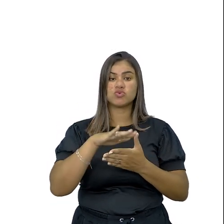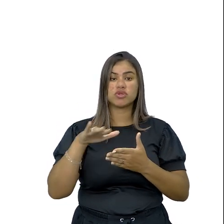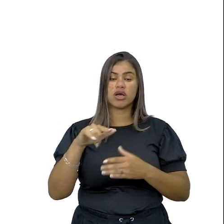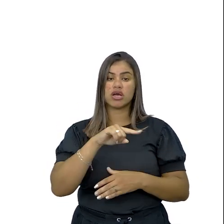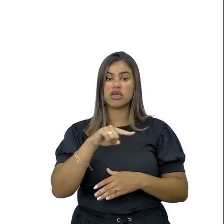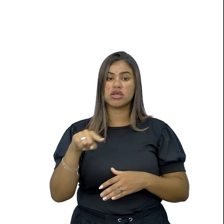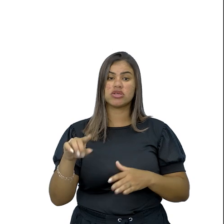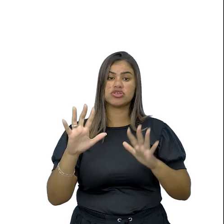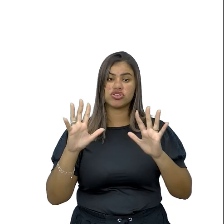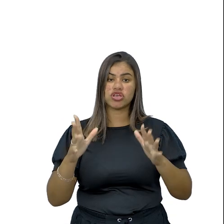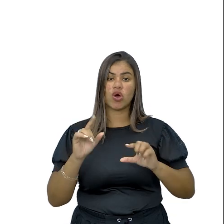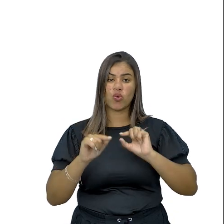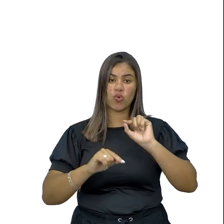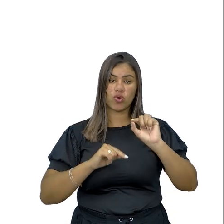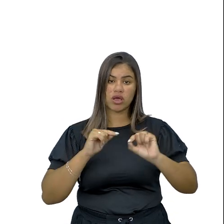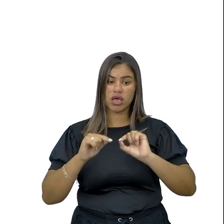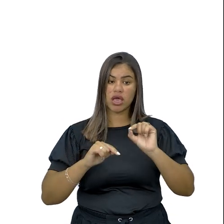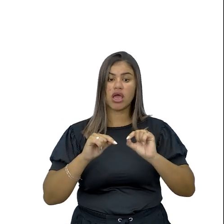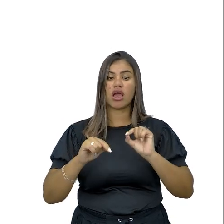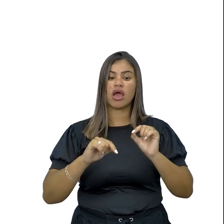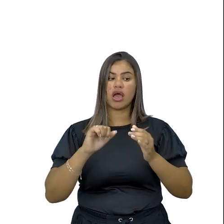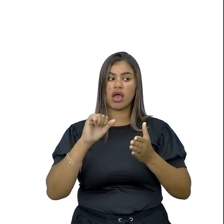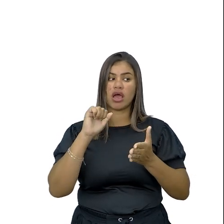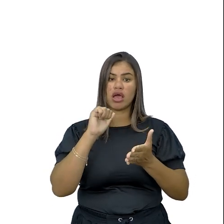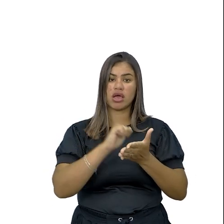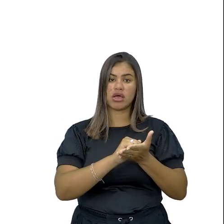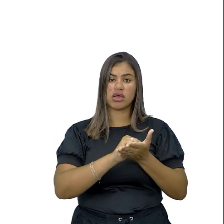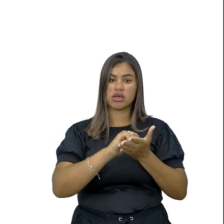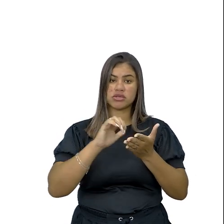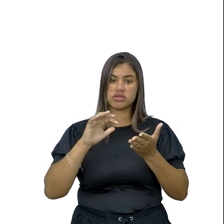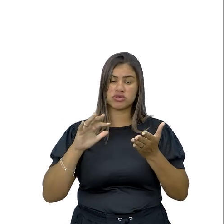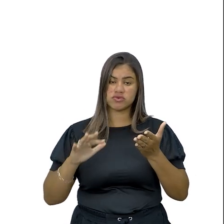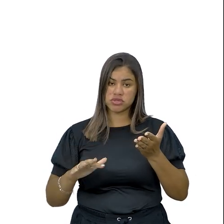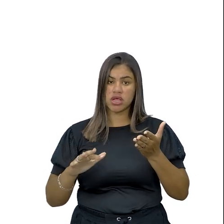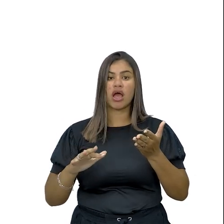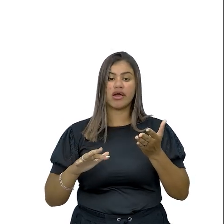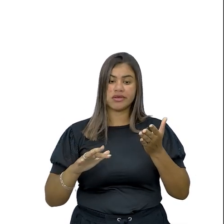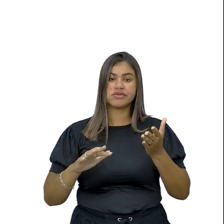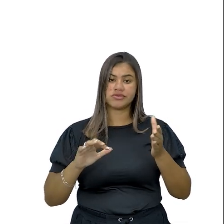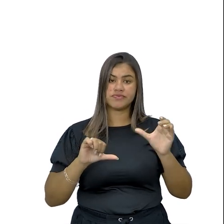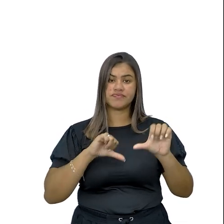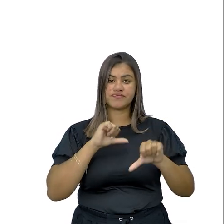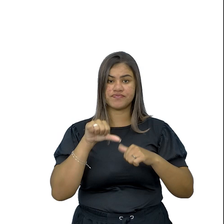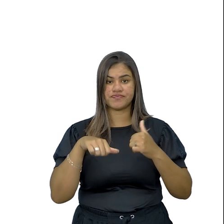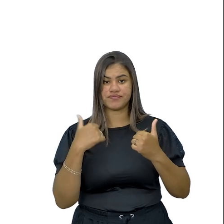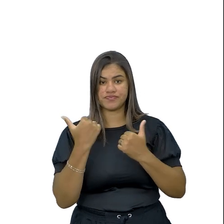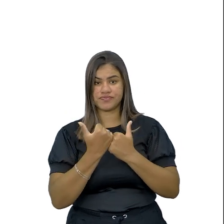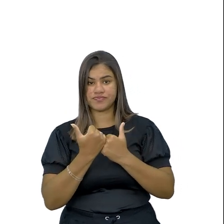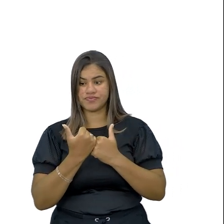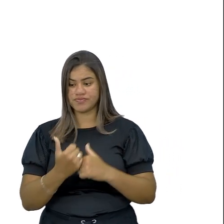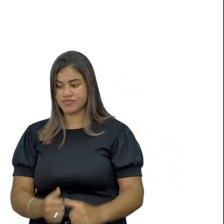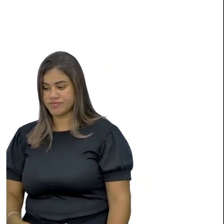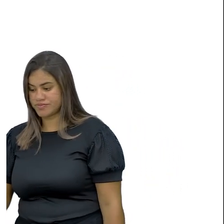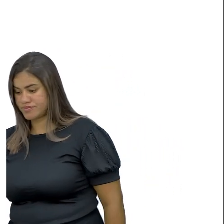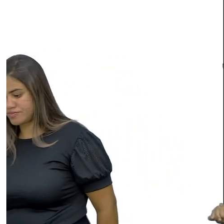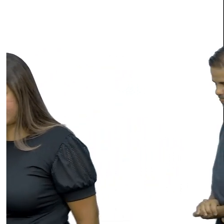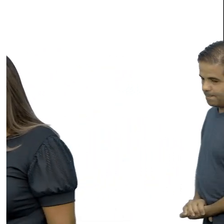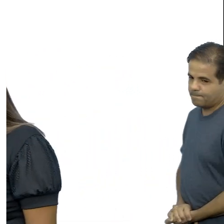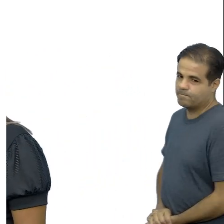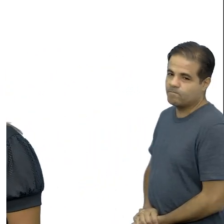possuem a tarefa de apresentar uma solução para aquilo. Então, gradativamente, a gente